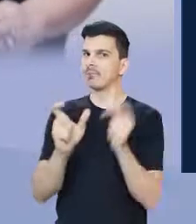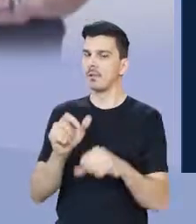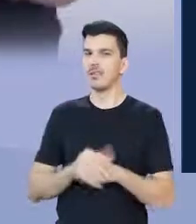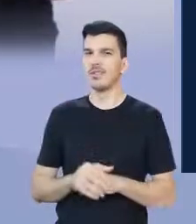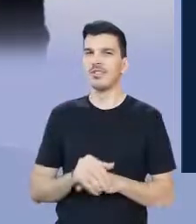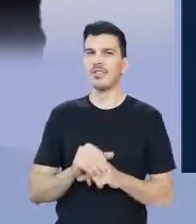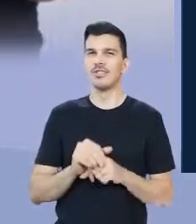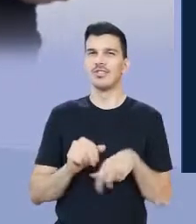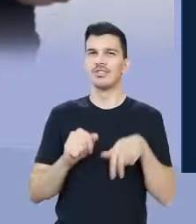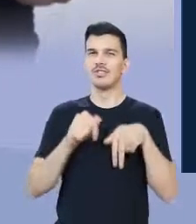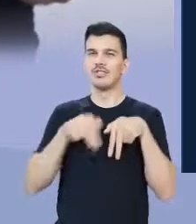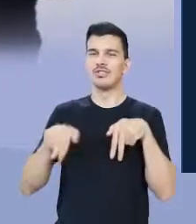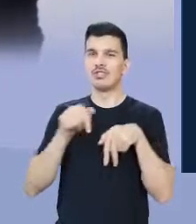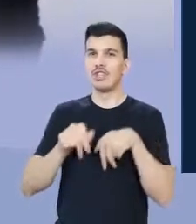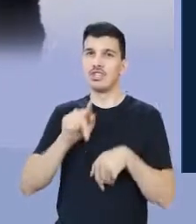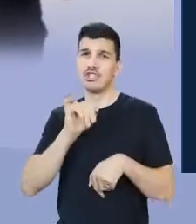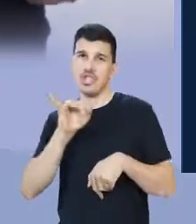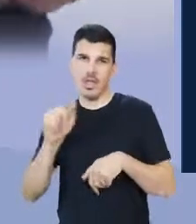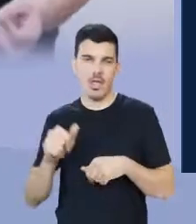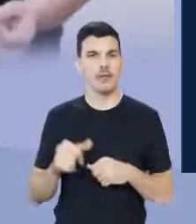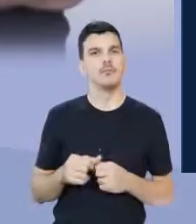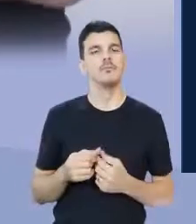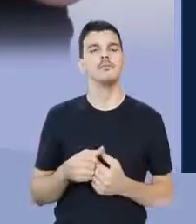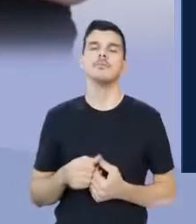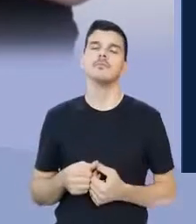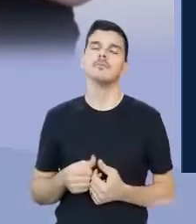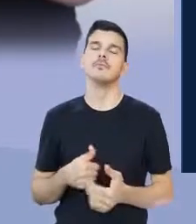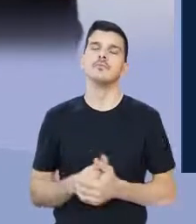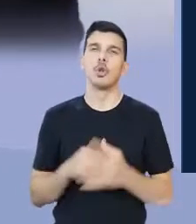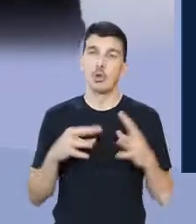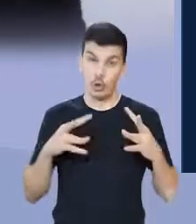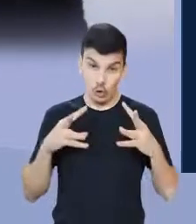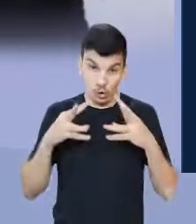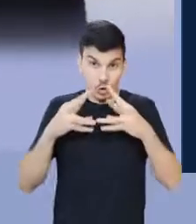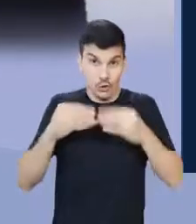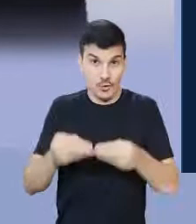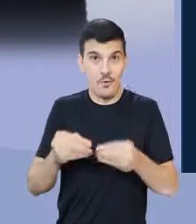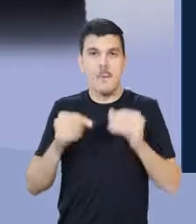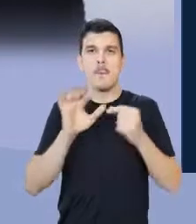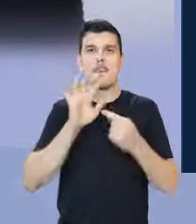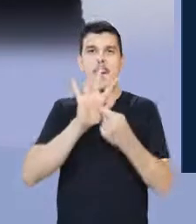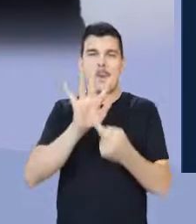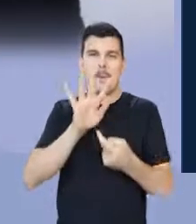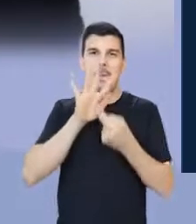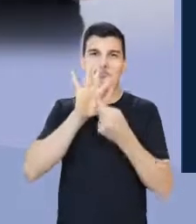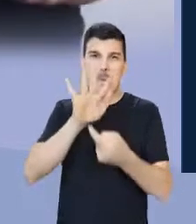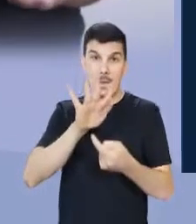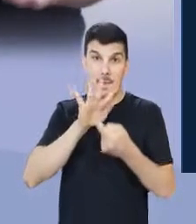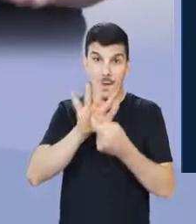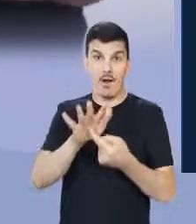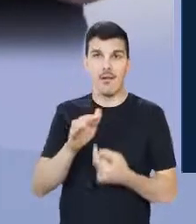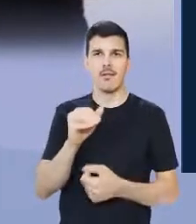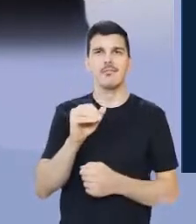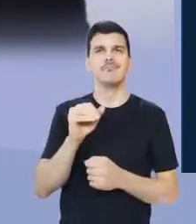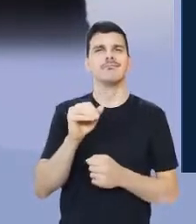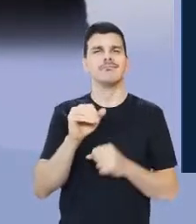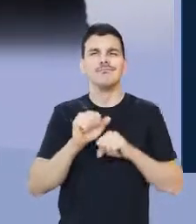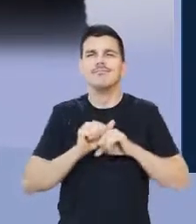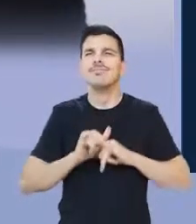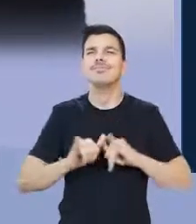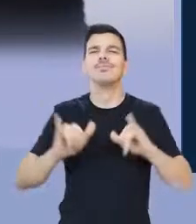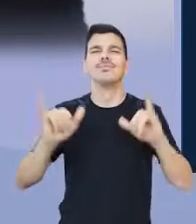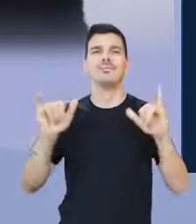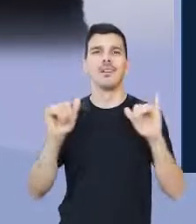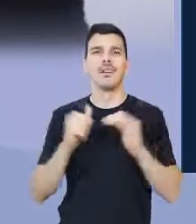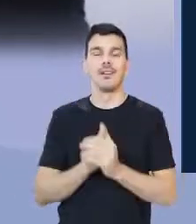palavrões, gírias da periferia. Tudo era mostrado.